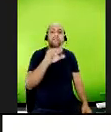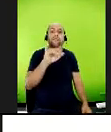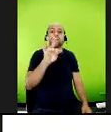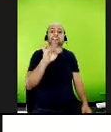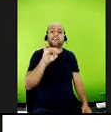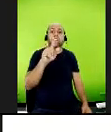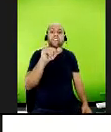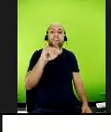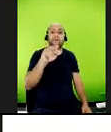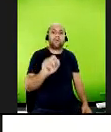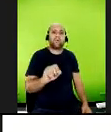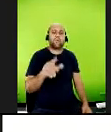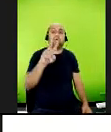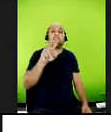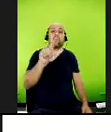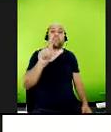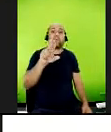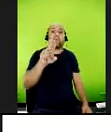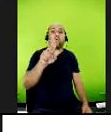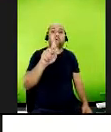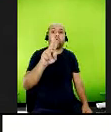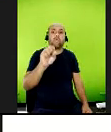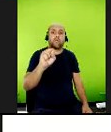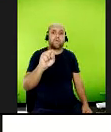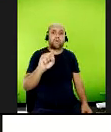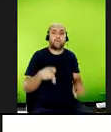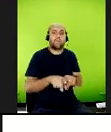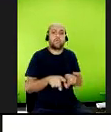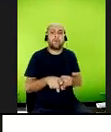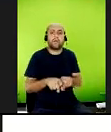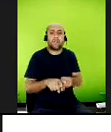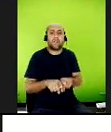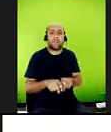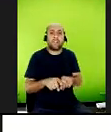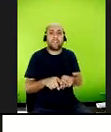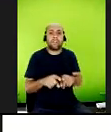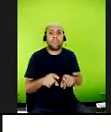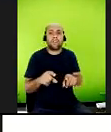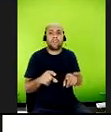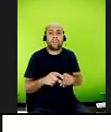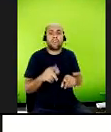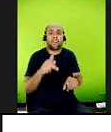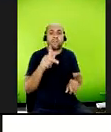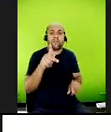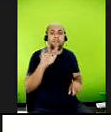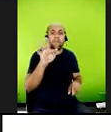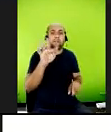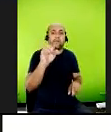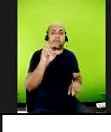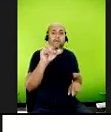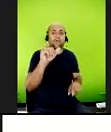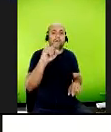lúpus né difícil porque isso afeta é foliculite queloidiana né o cara do goleiro que tem aqui atrás que fica aquela coisa